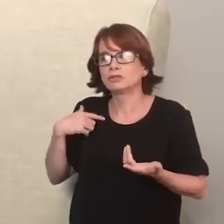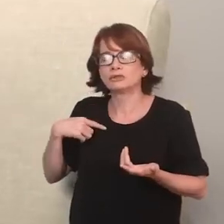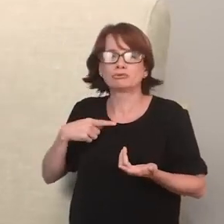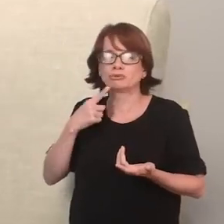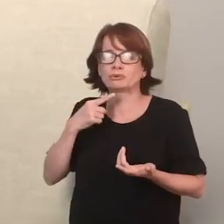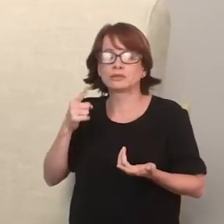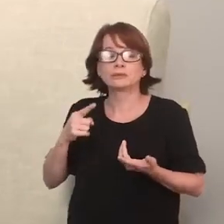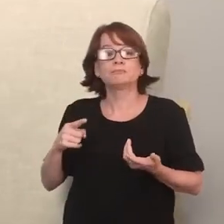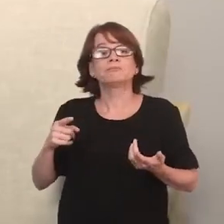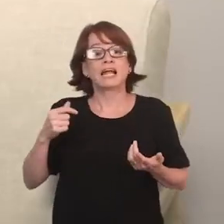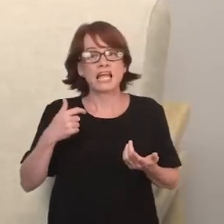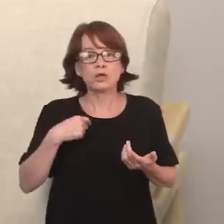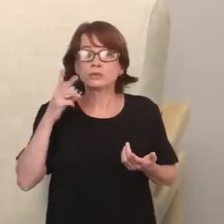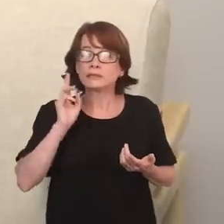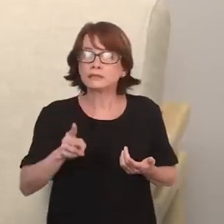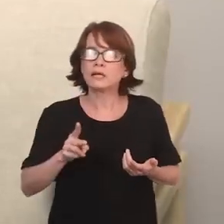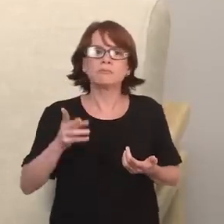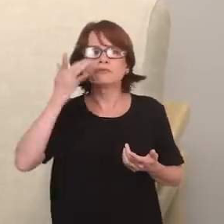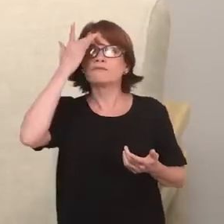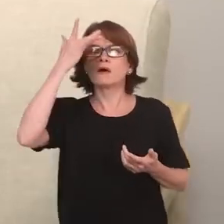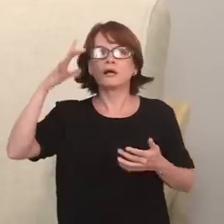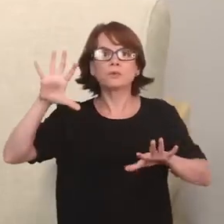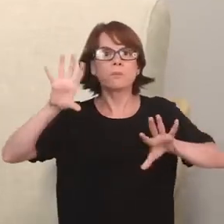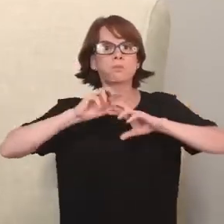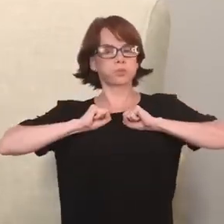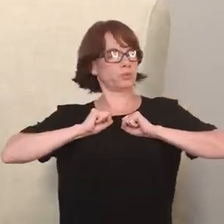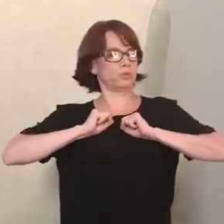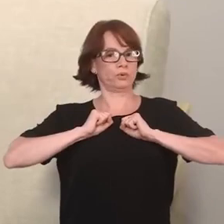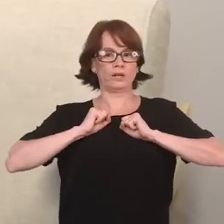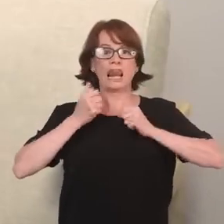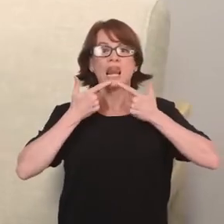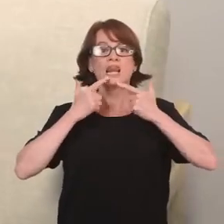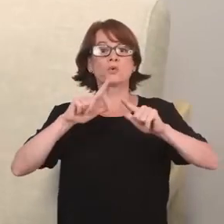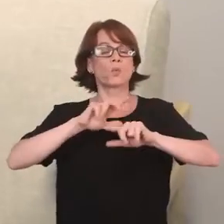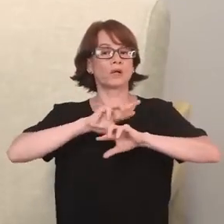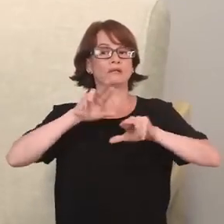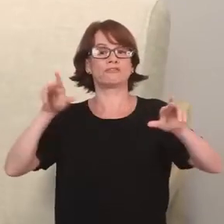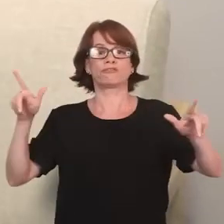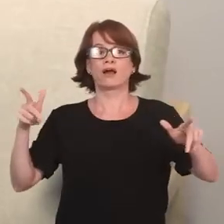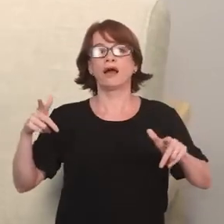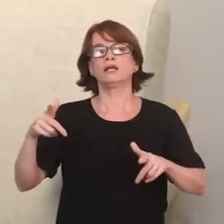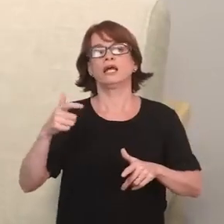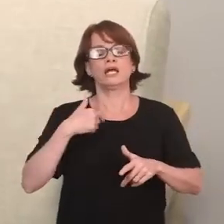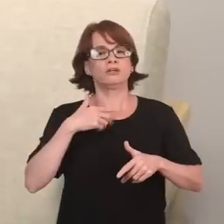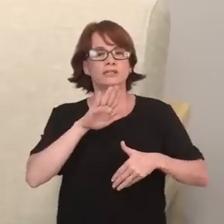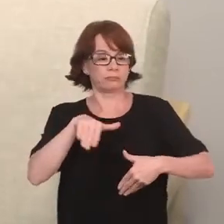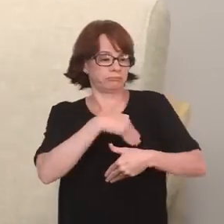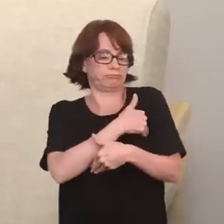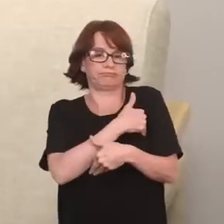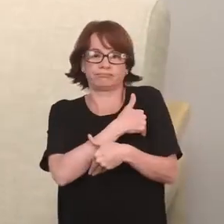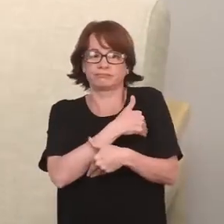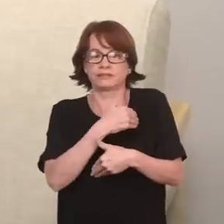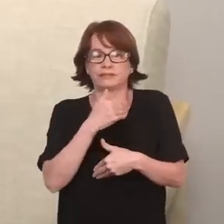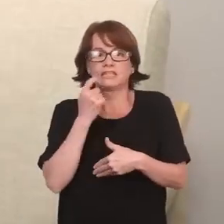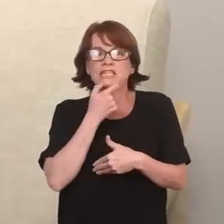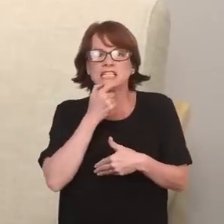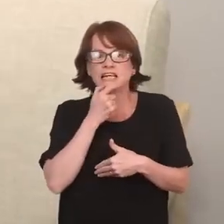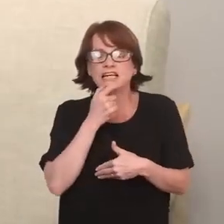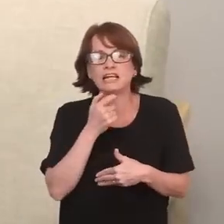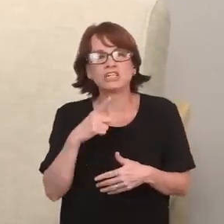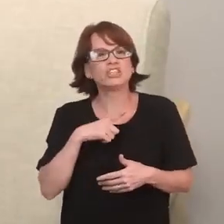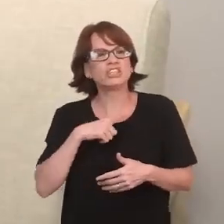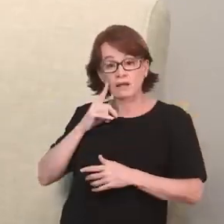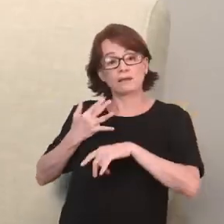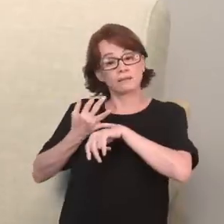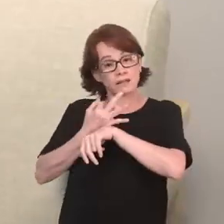aquela tarada do inglês que andava com o dicionário de inglês embaixo do braço, fazia amigas americanas, brincava com elas.